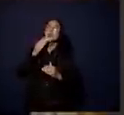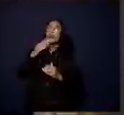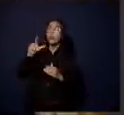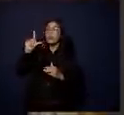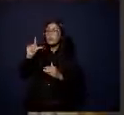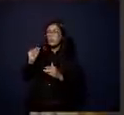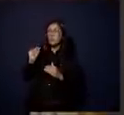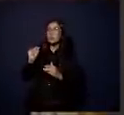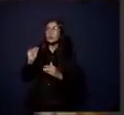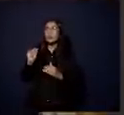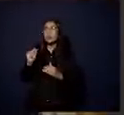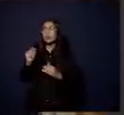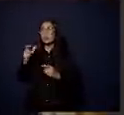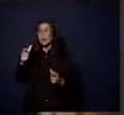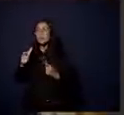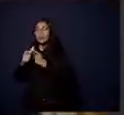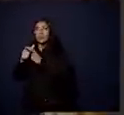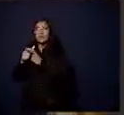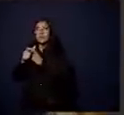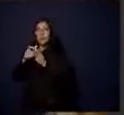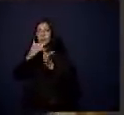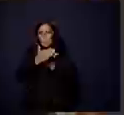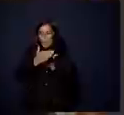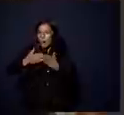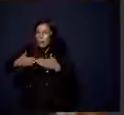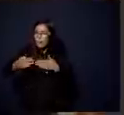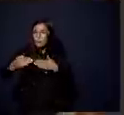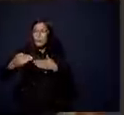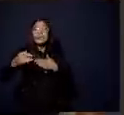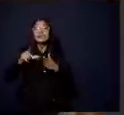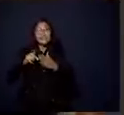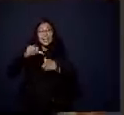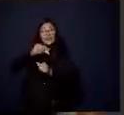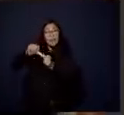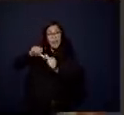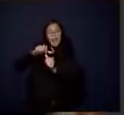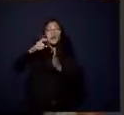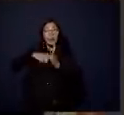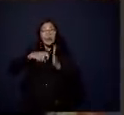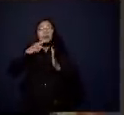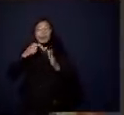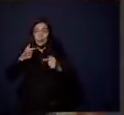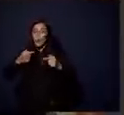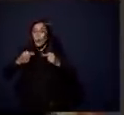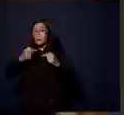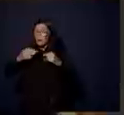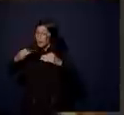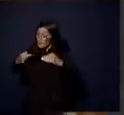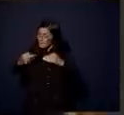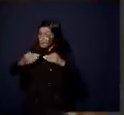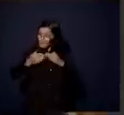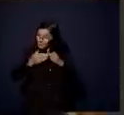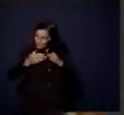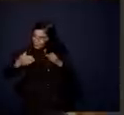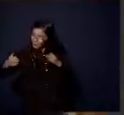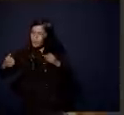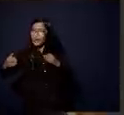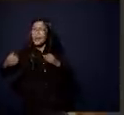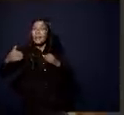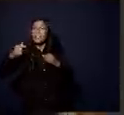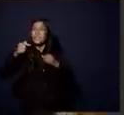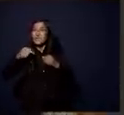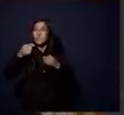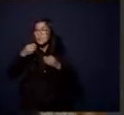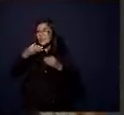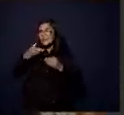redução da dívida ao longo do tempo então sim a reforma tributária é uma política de longo prazo mas que no longo prazo tem um